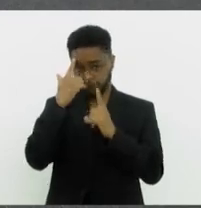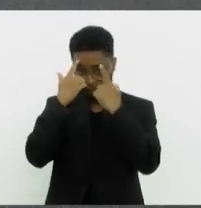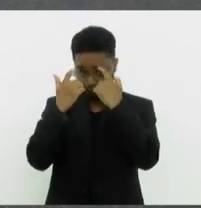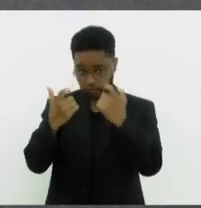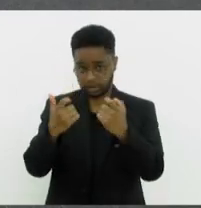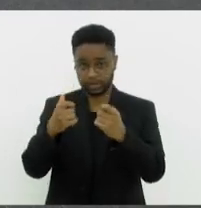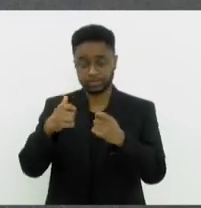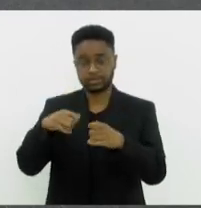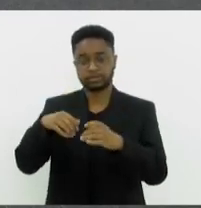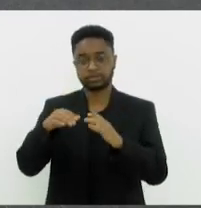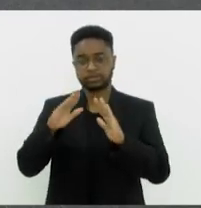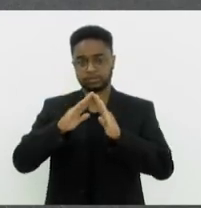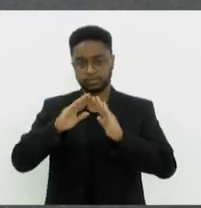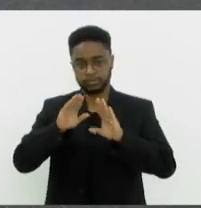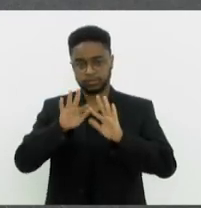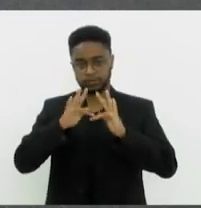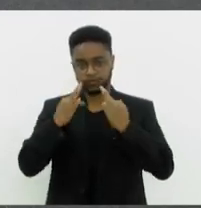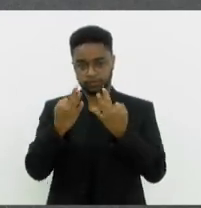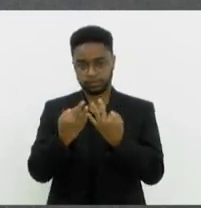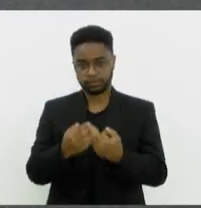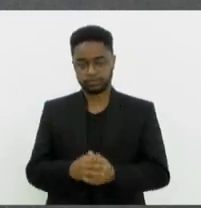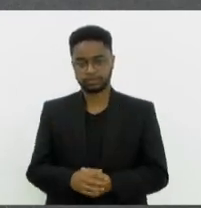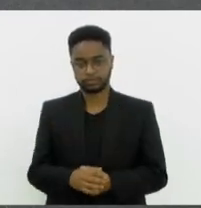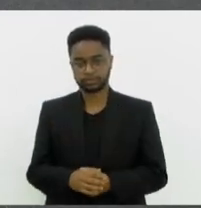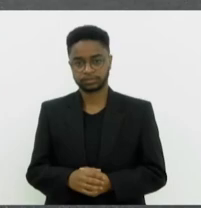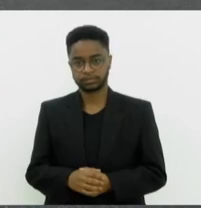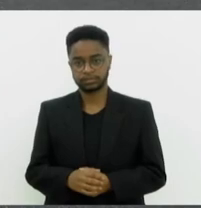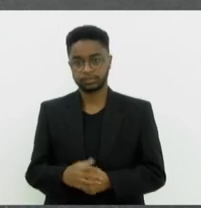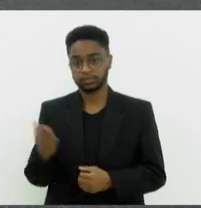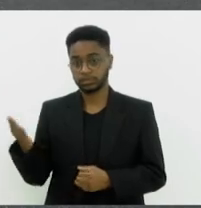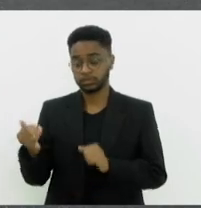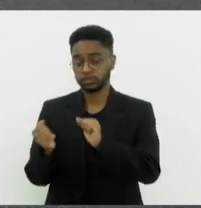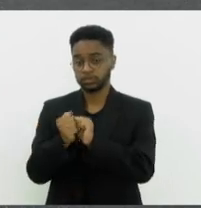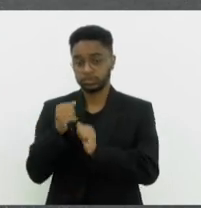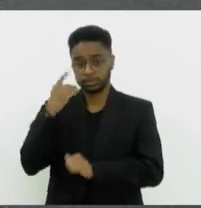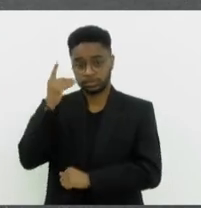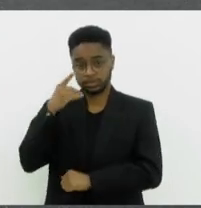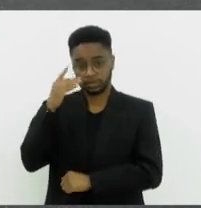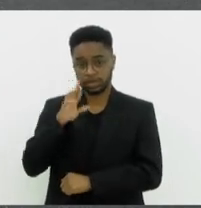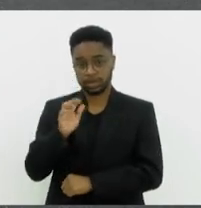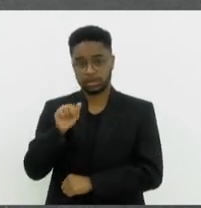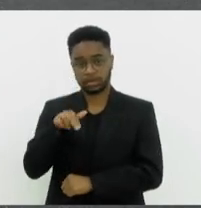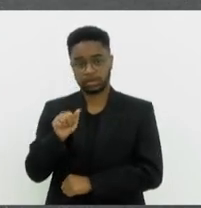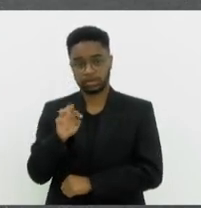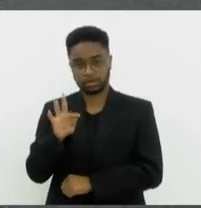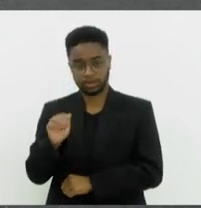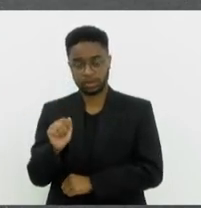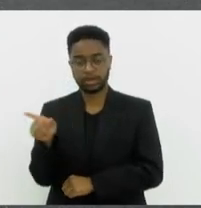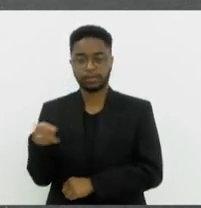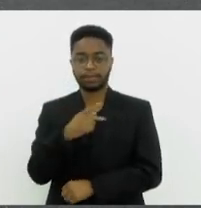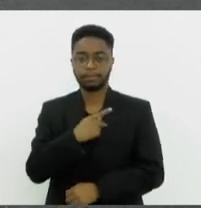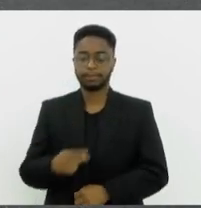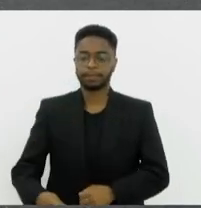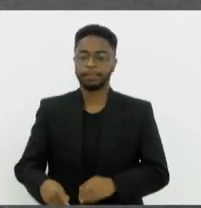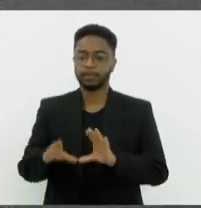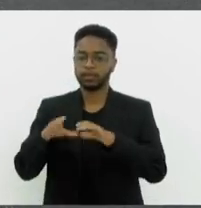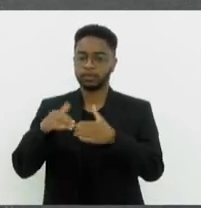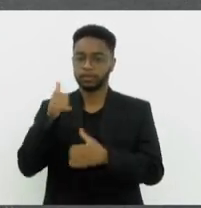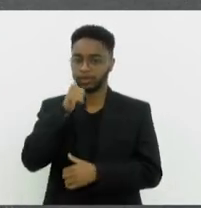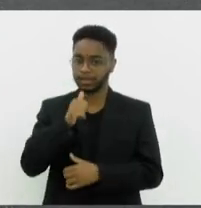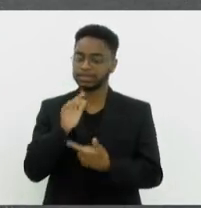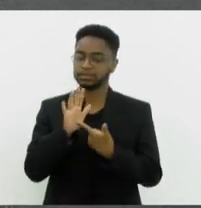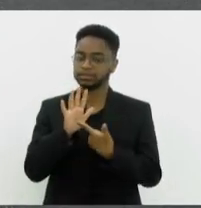a nossa deputada Renata Souza, que preside a Comissão das Mulheres, e sempre diz, e as